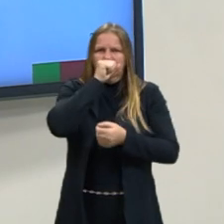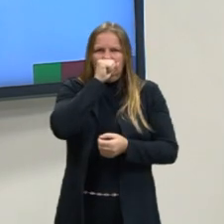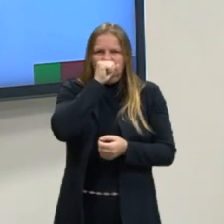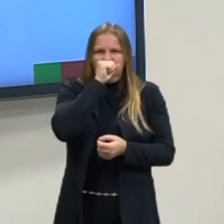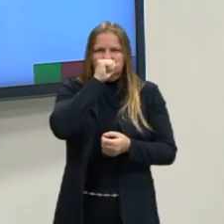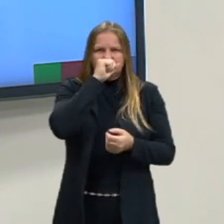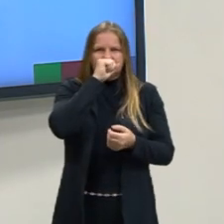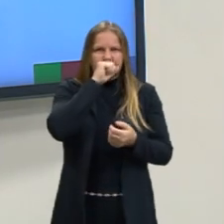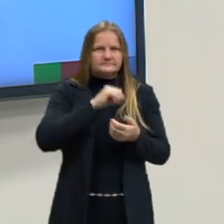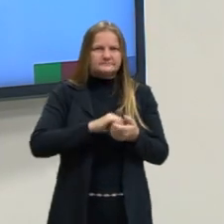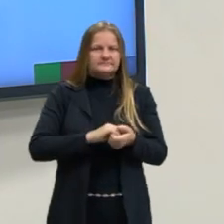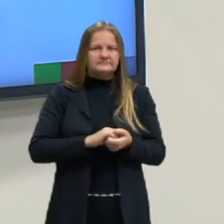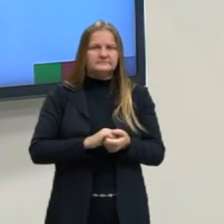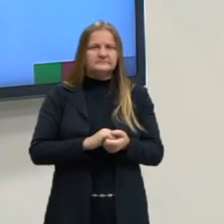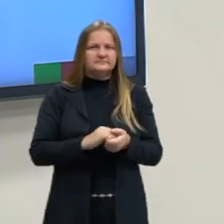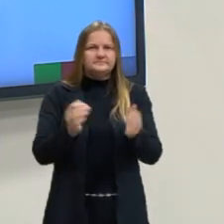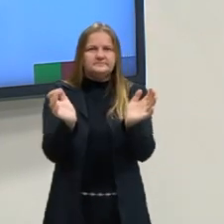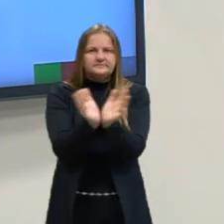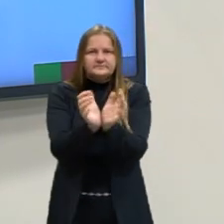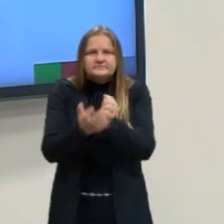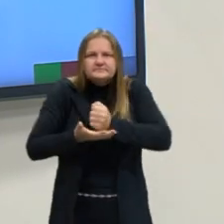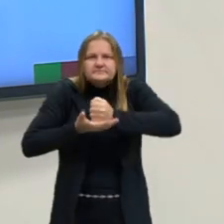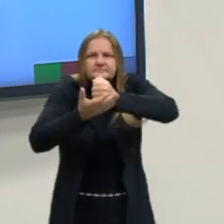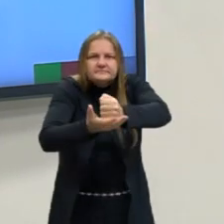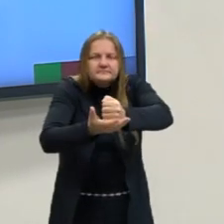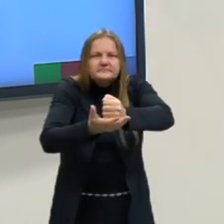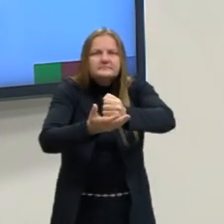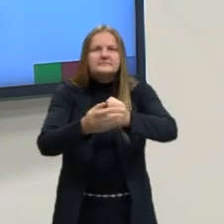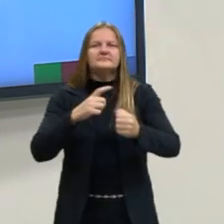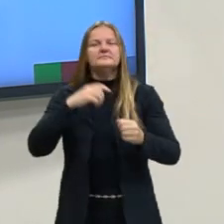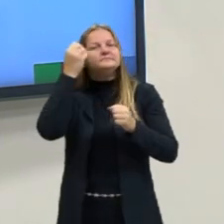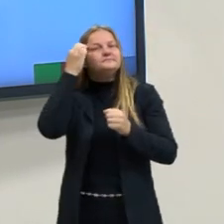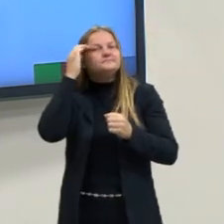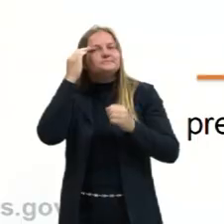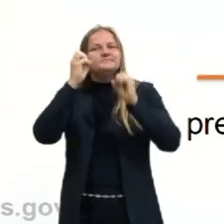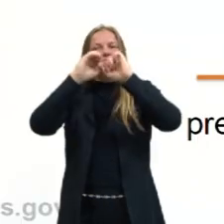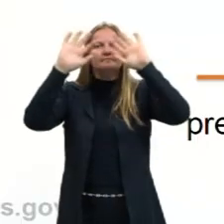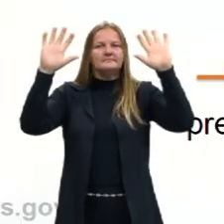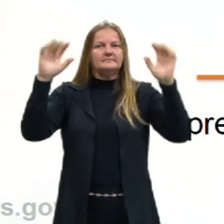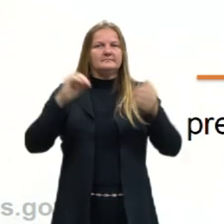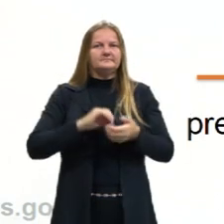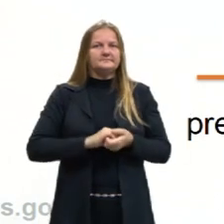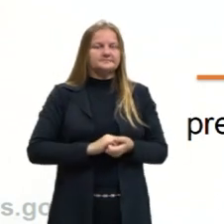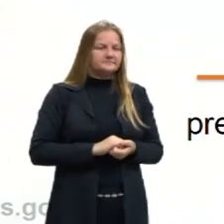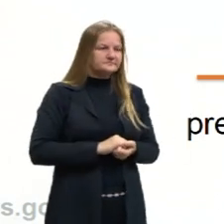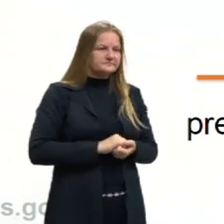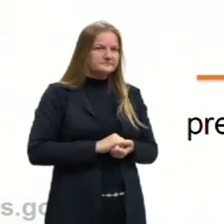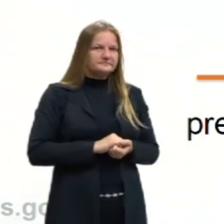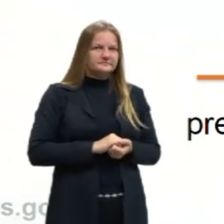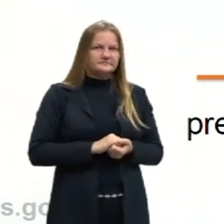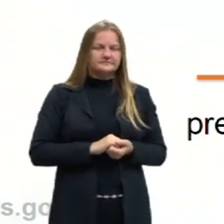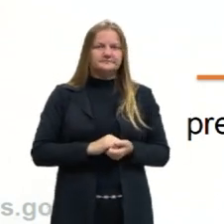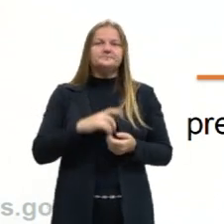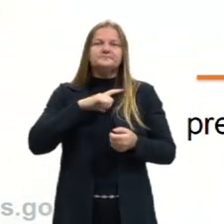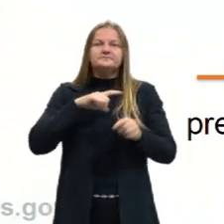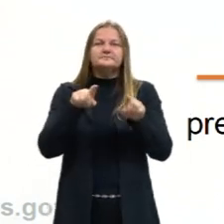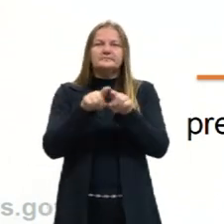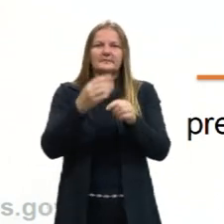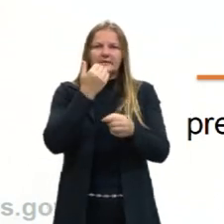né ajudando Aquele colega auxiliando Aquele colega a entender melhor também podemos compartilhar o Nosso